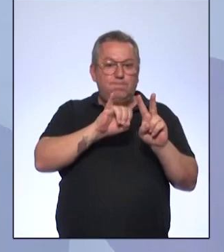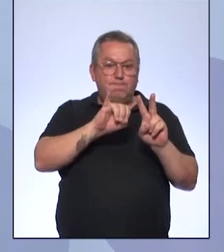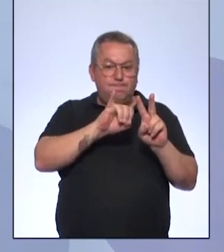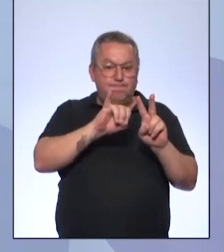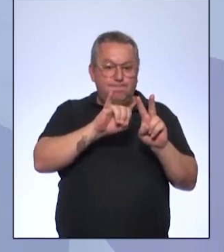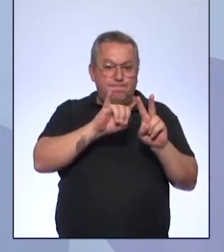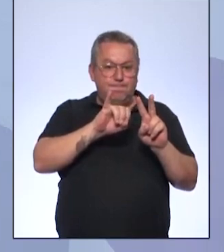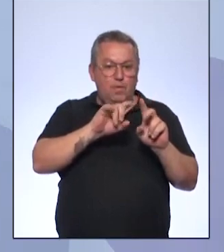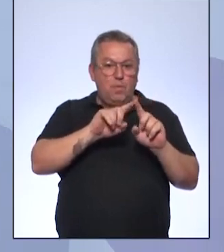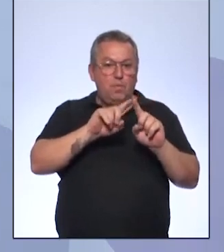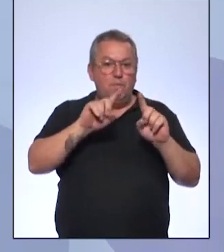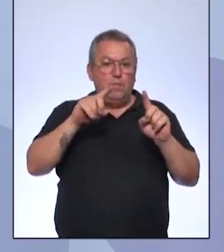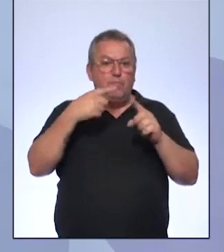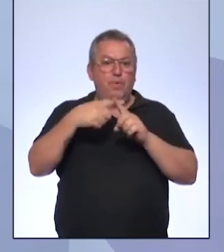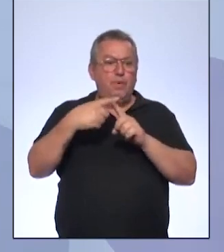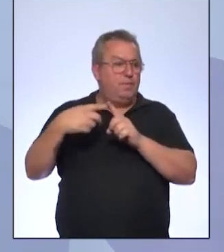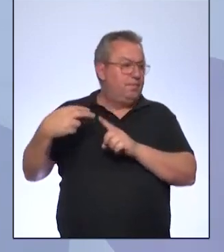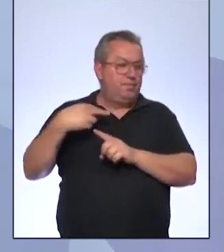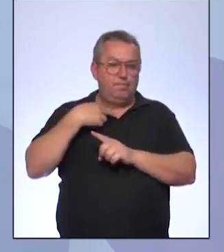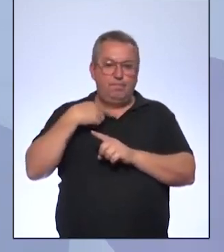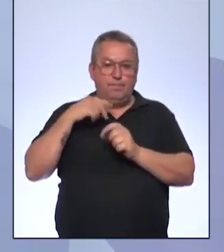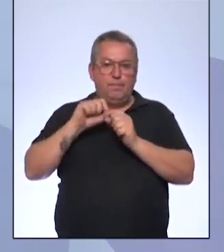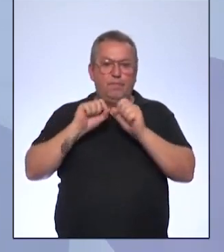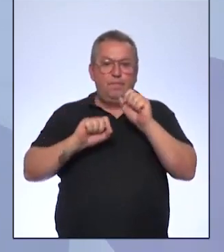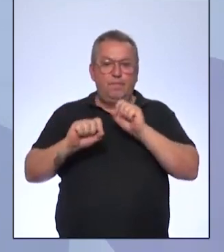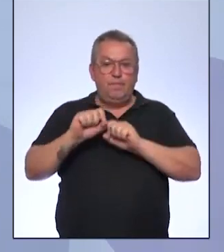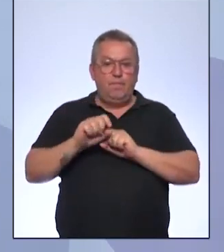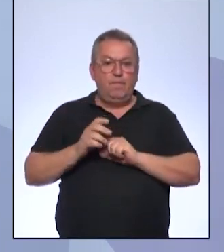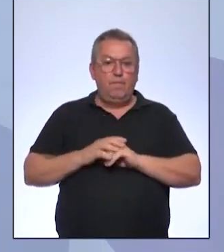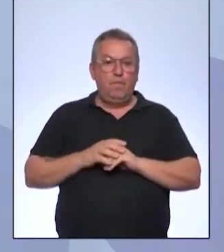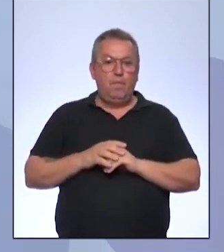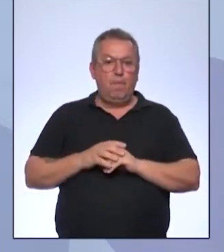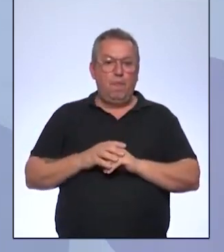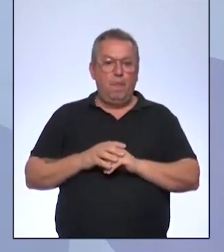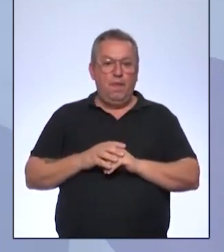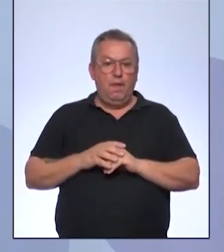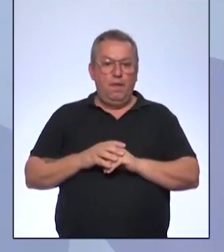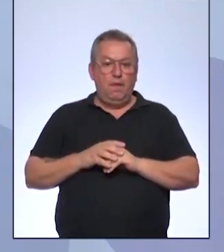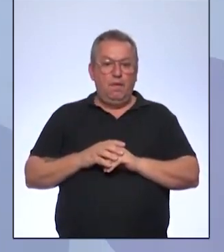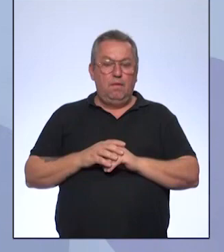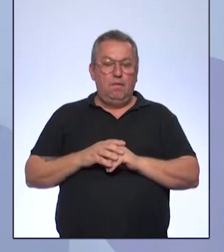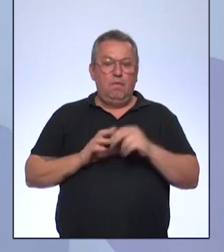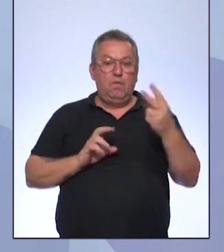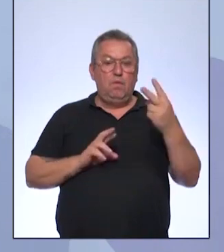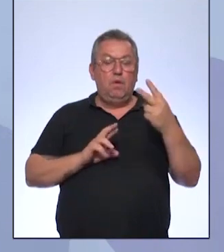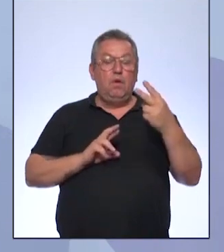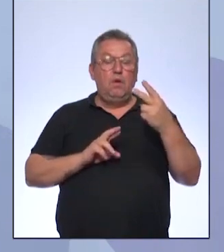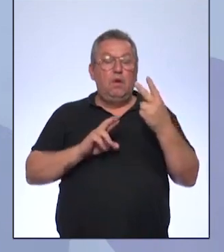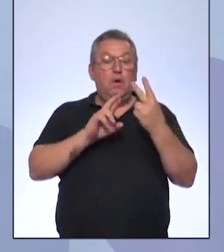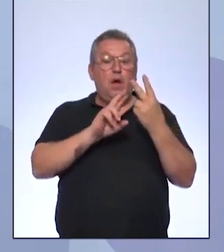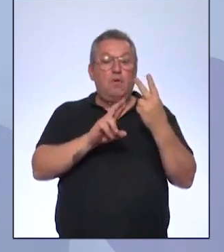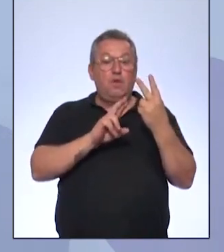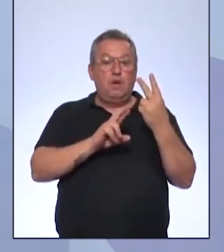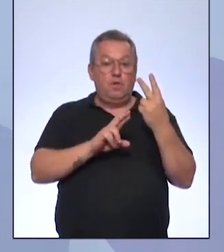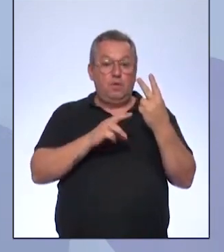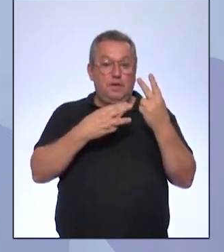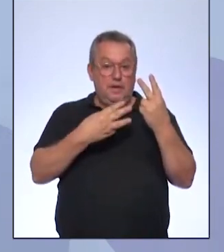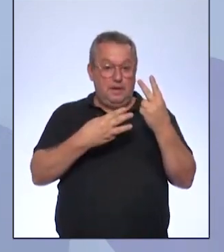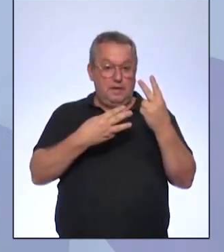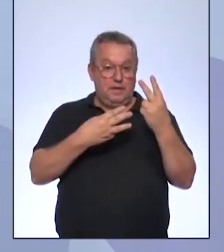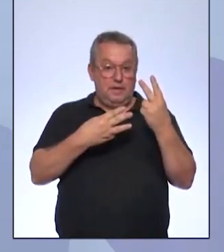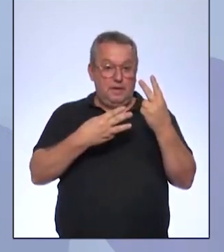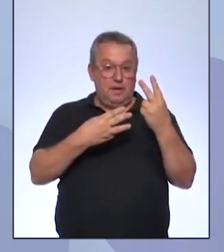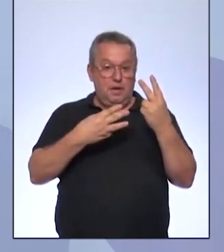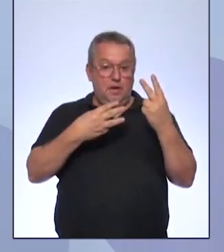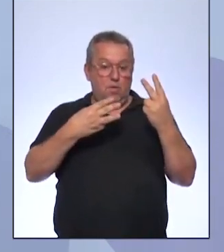quadrada. Por que eu não posso fazer essa soma? Um tem o radicando 3 e o outro tem o